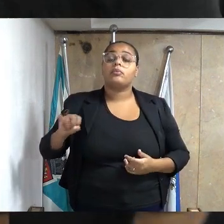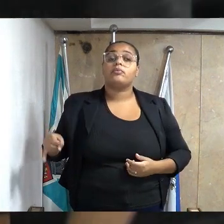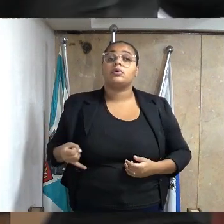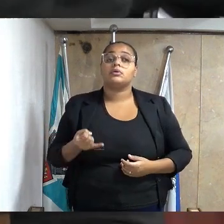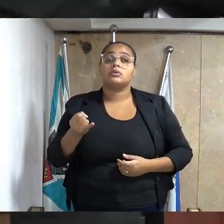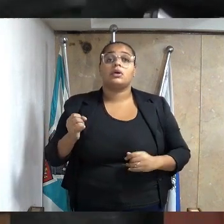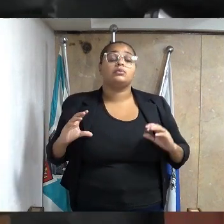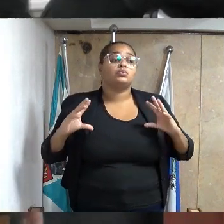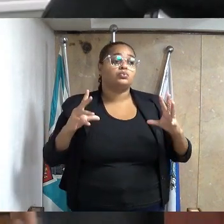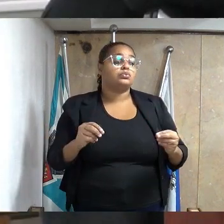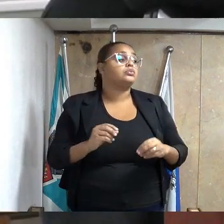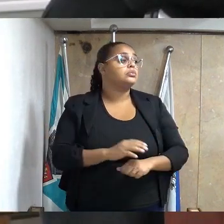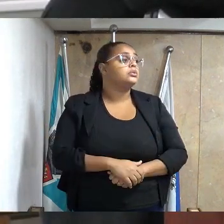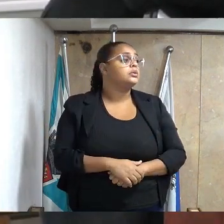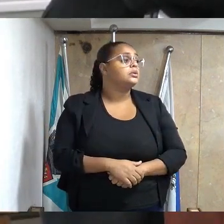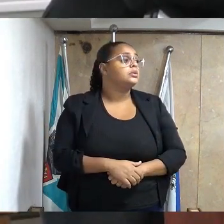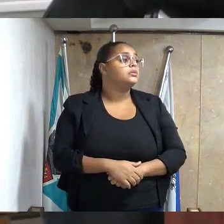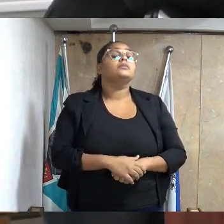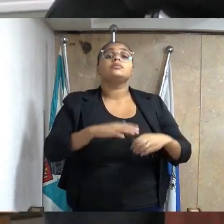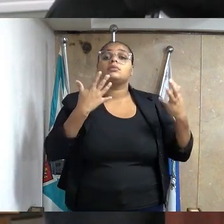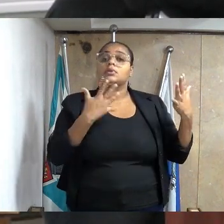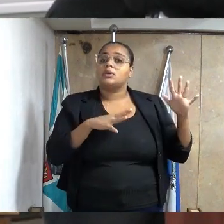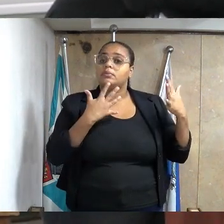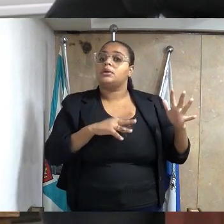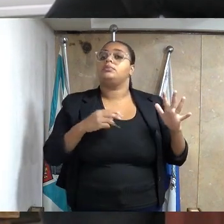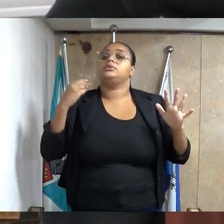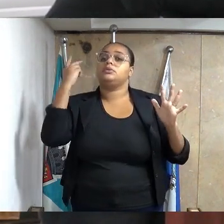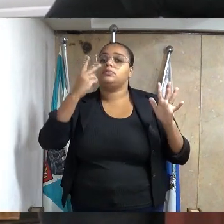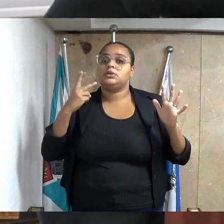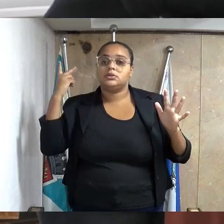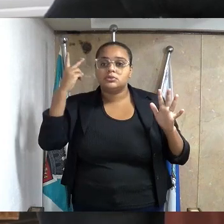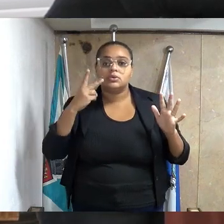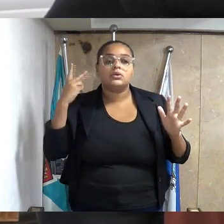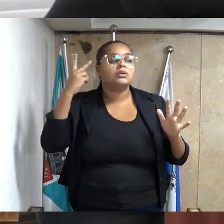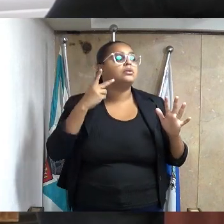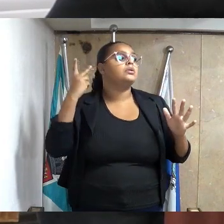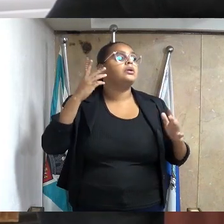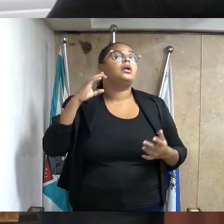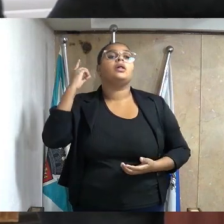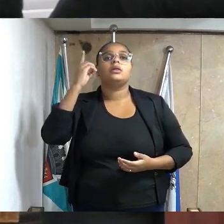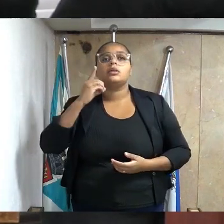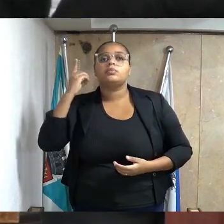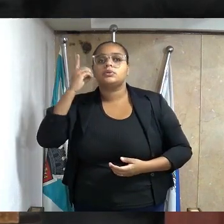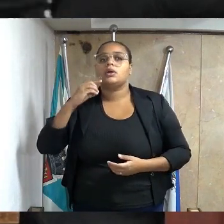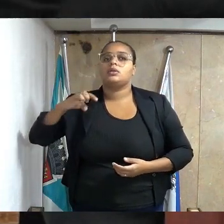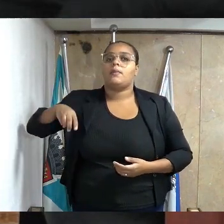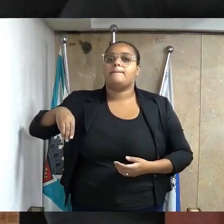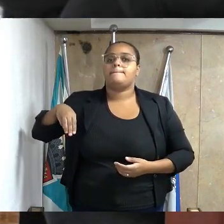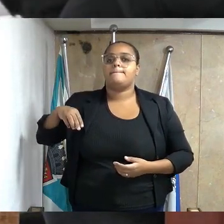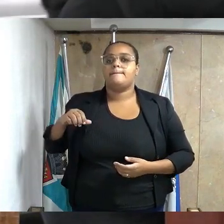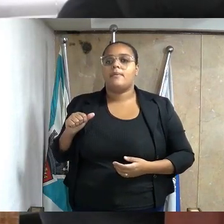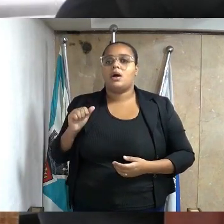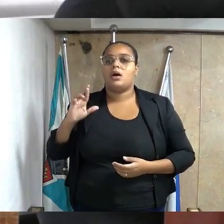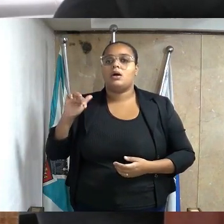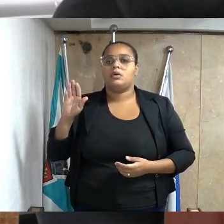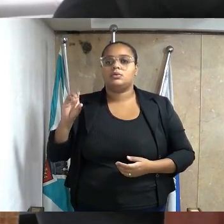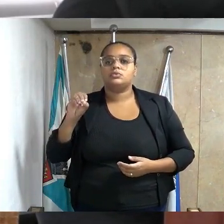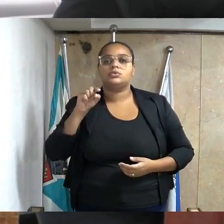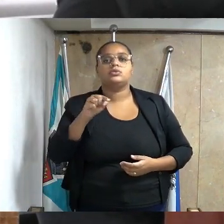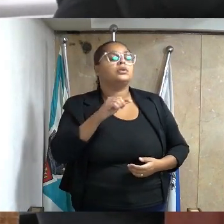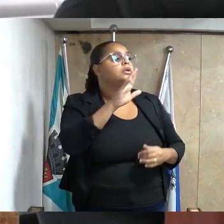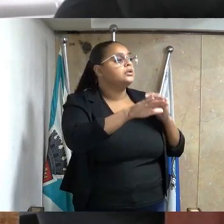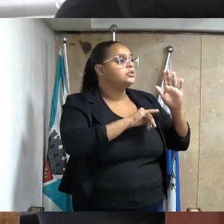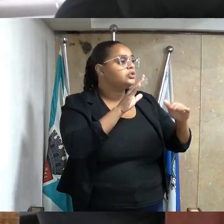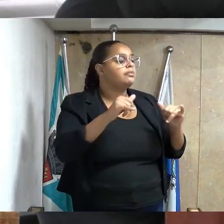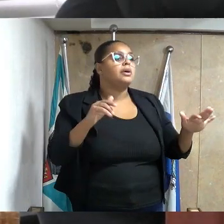tudo isso, e parabenizar os vereadores, o nosso querido deputado Marcos Tavares, e